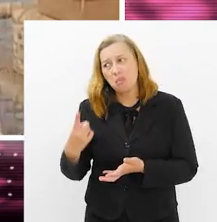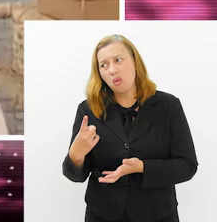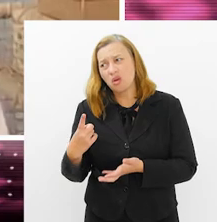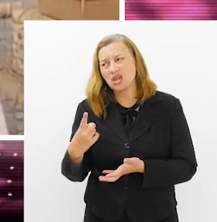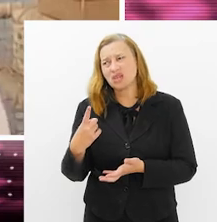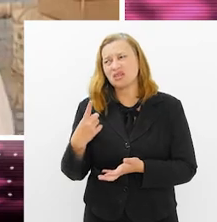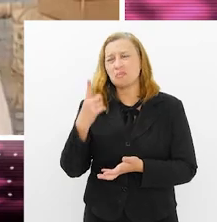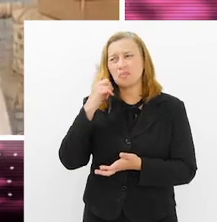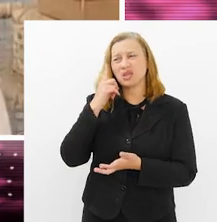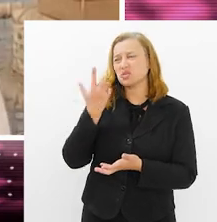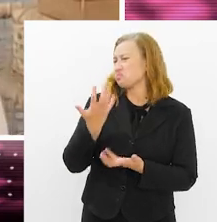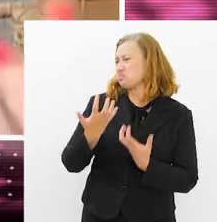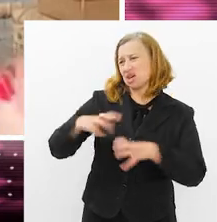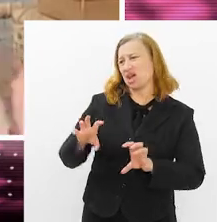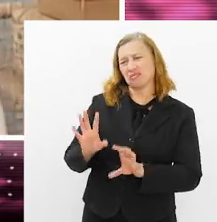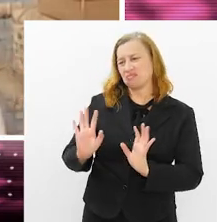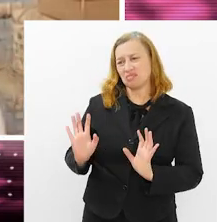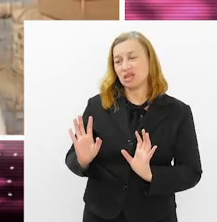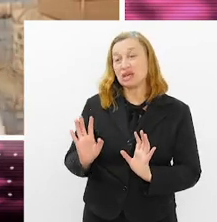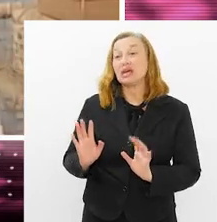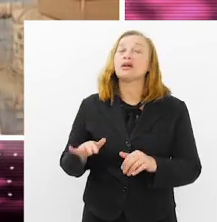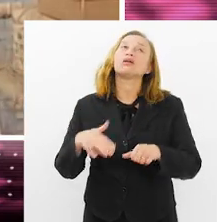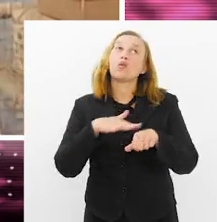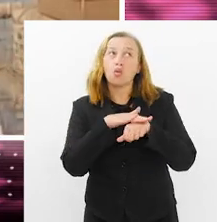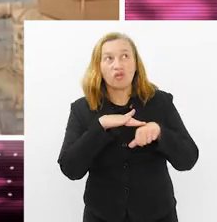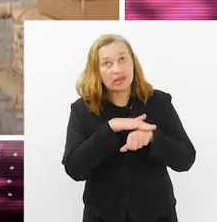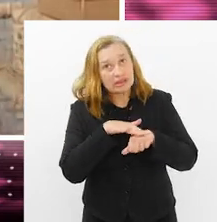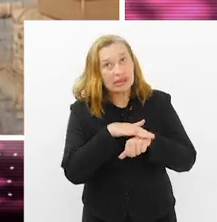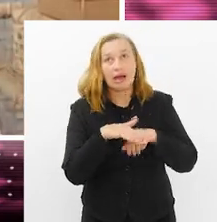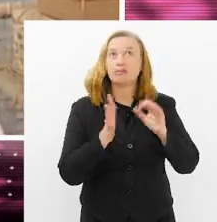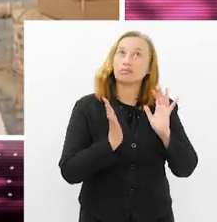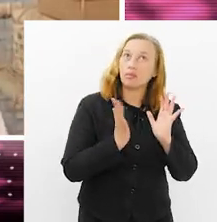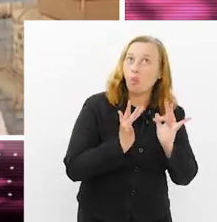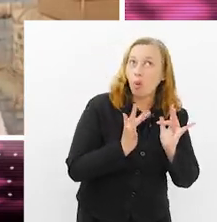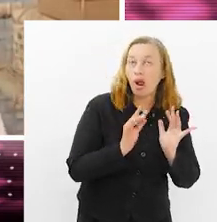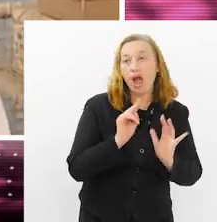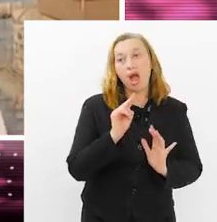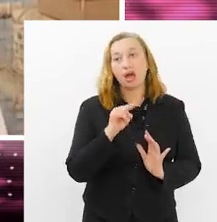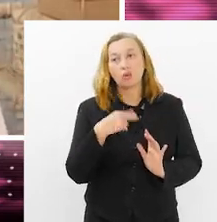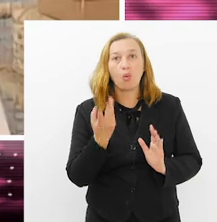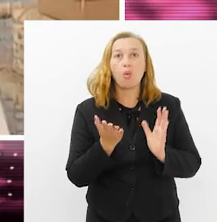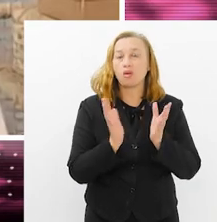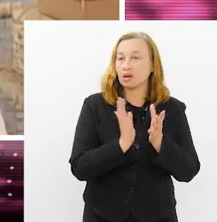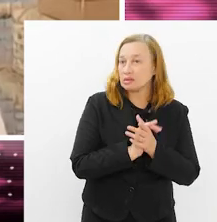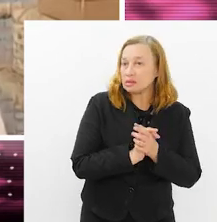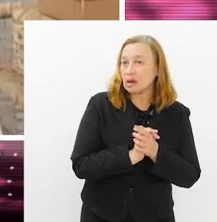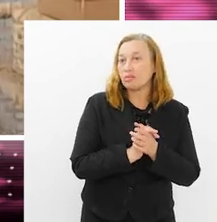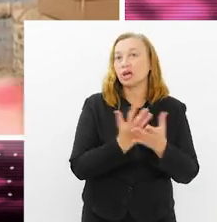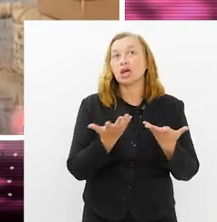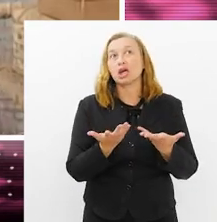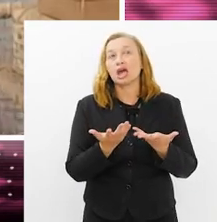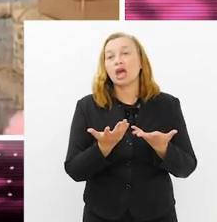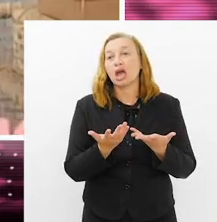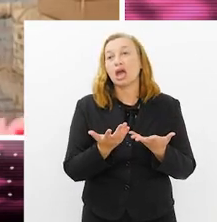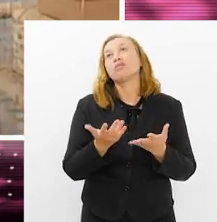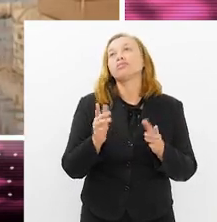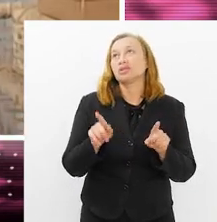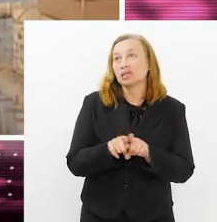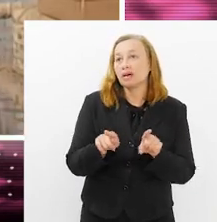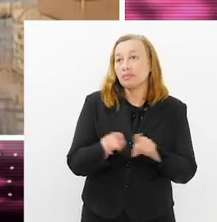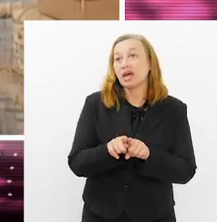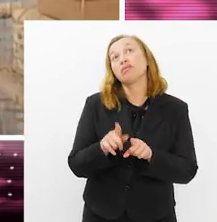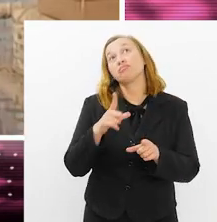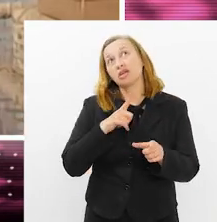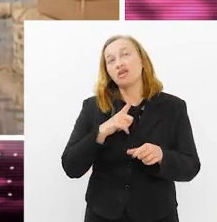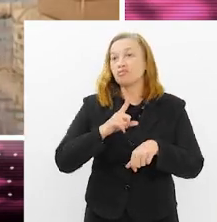toda aquela questão de conversar com o parceiro, né? Já teve casos de casais que